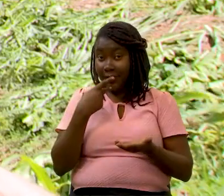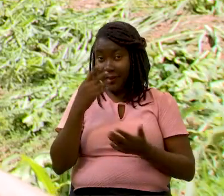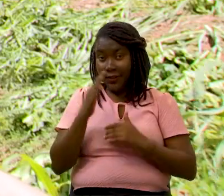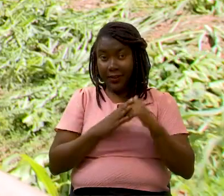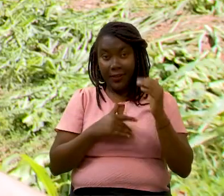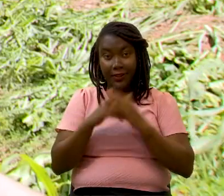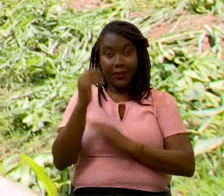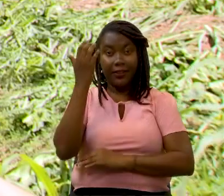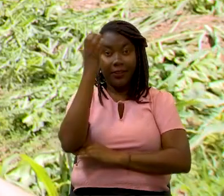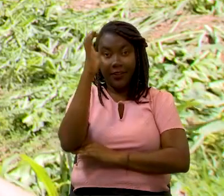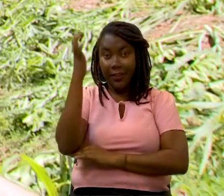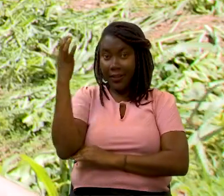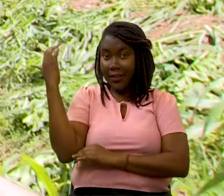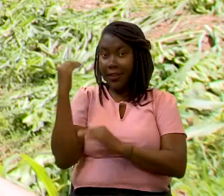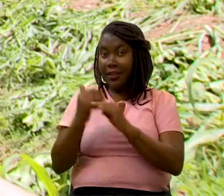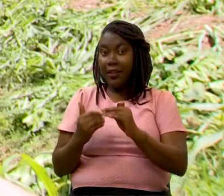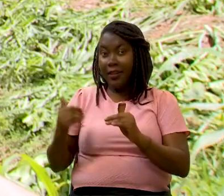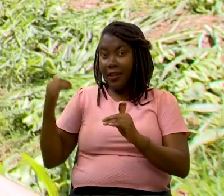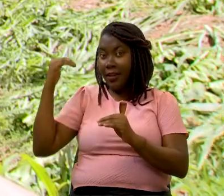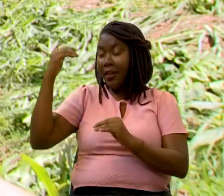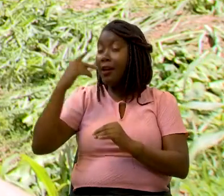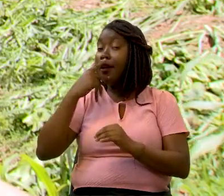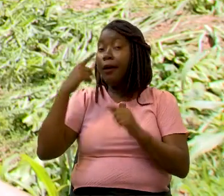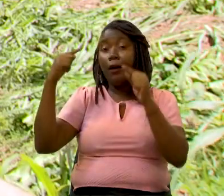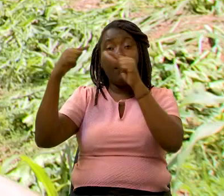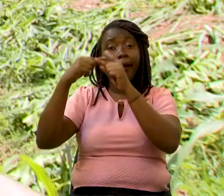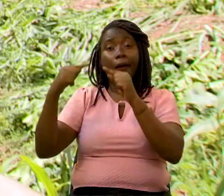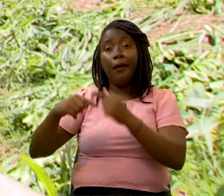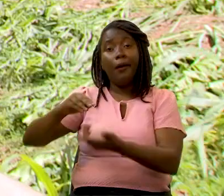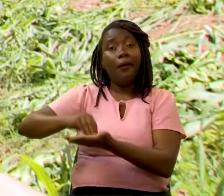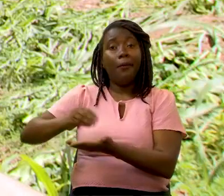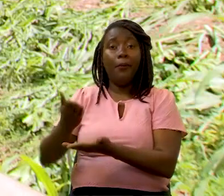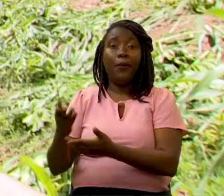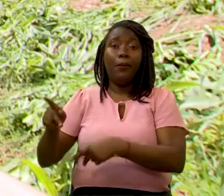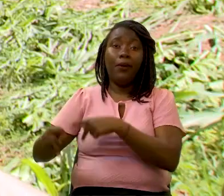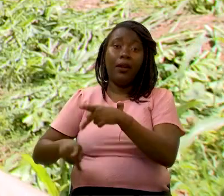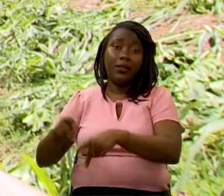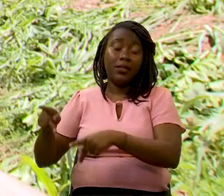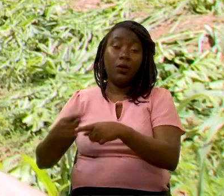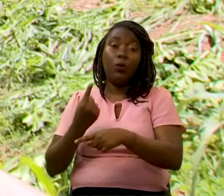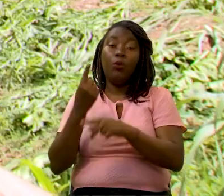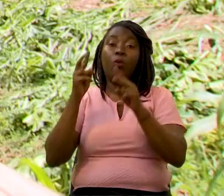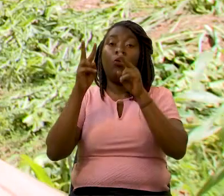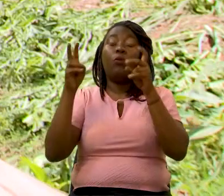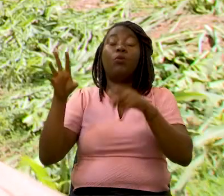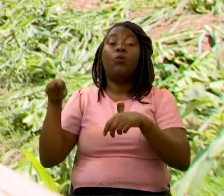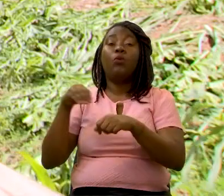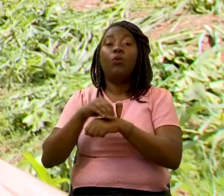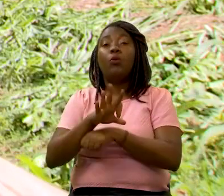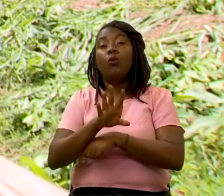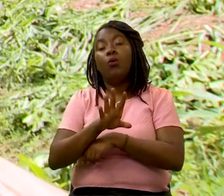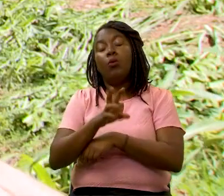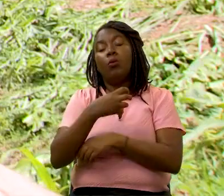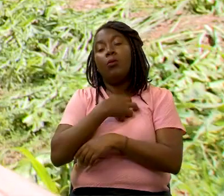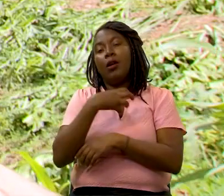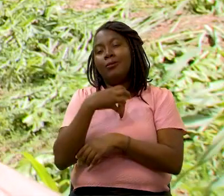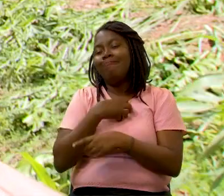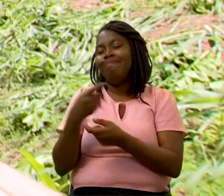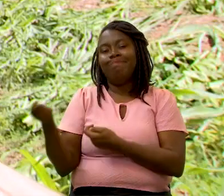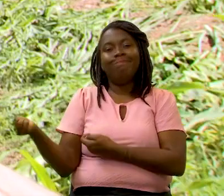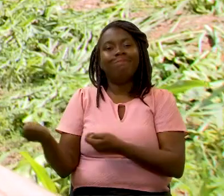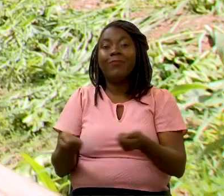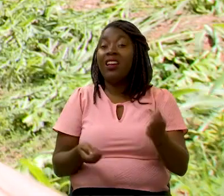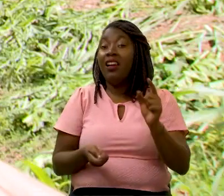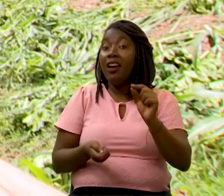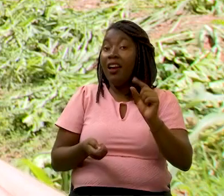Quando a gente fala sobre essa questão da qualificação ambiental, sobretudo, ela casa muito com essas necessidades da população. Que uma das questões que eles trouxeram